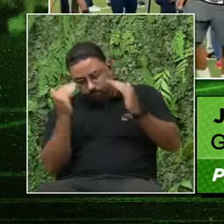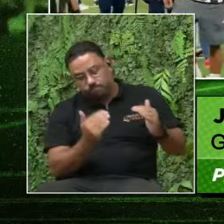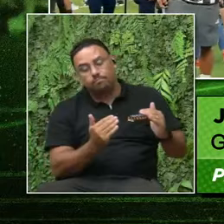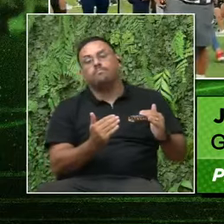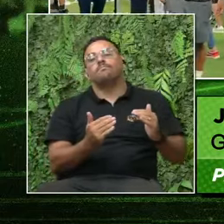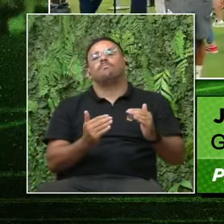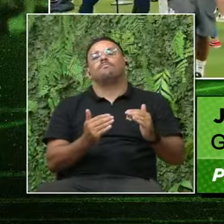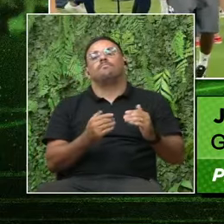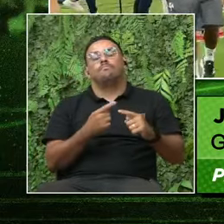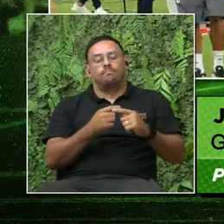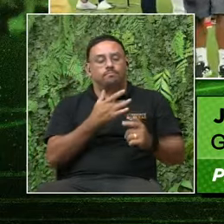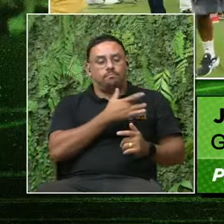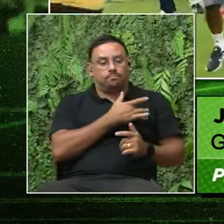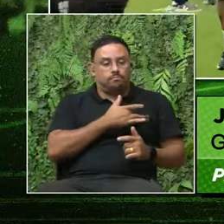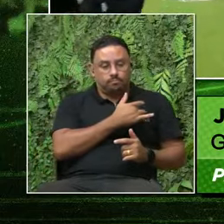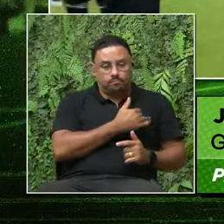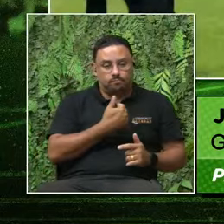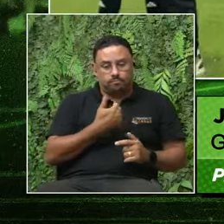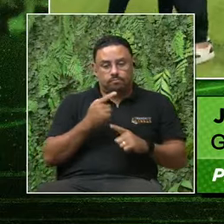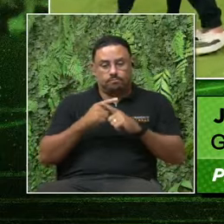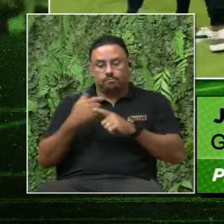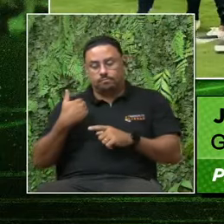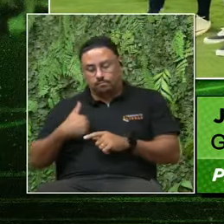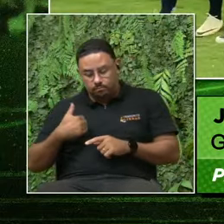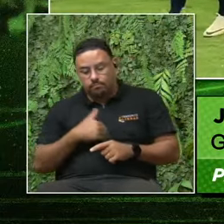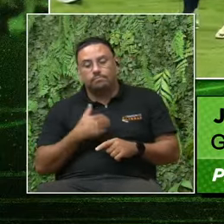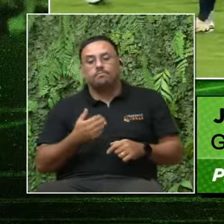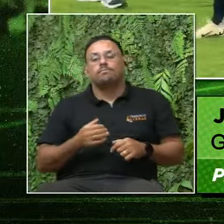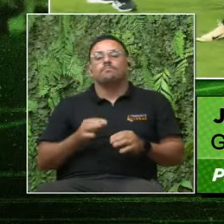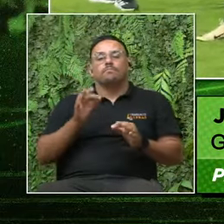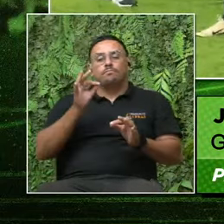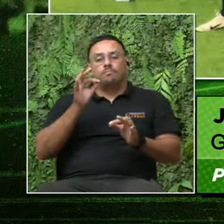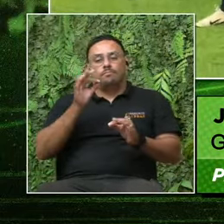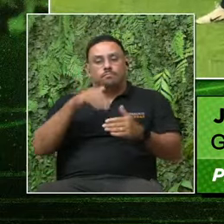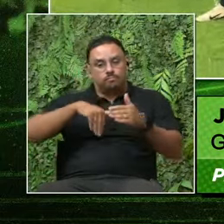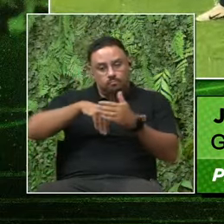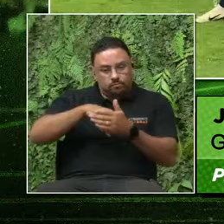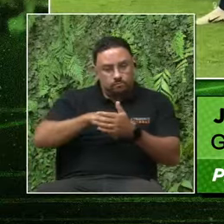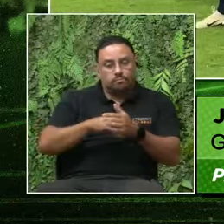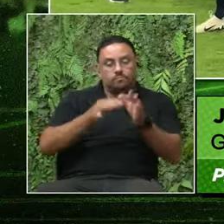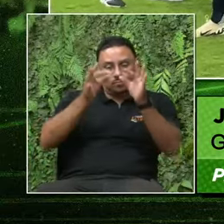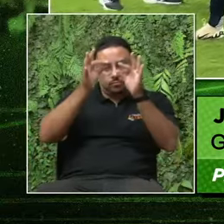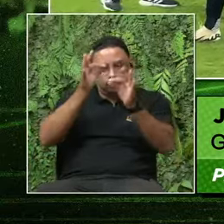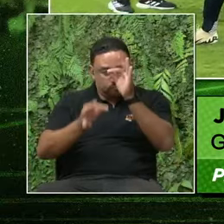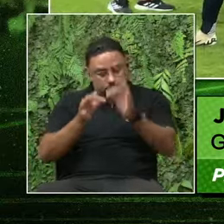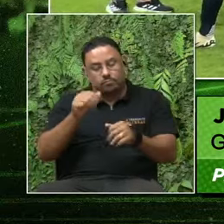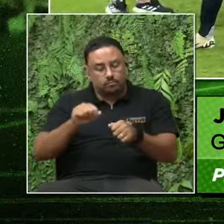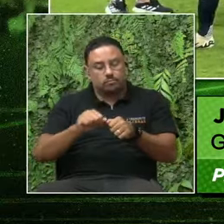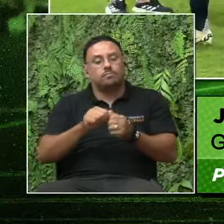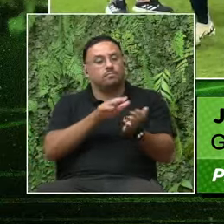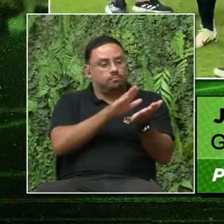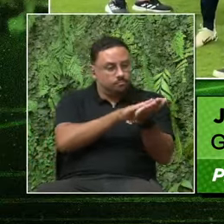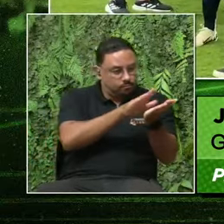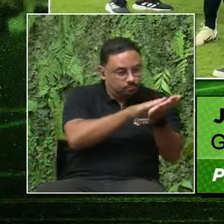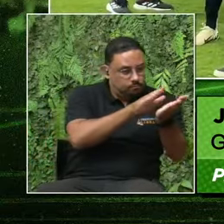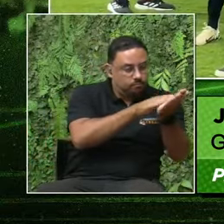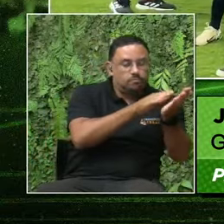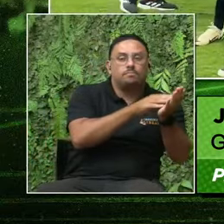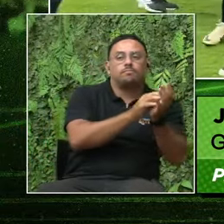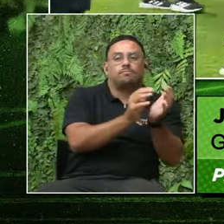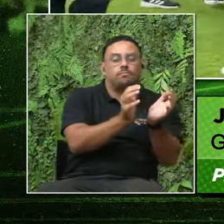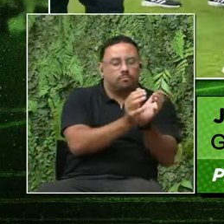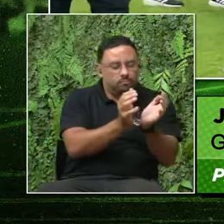respeitado e o futebol acabou fazendo just então é parabenizar os atletas Fico feliz por